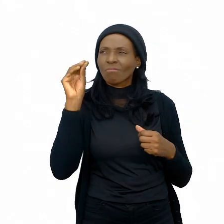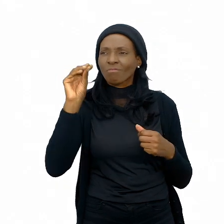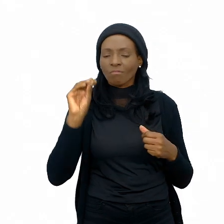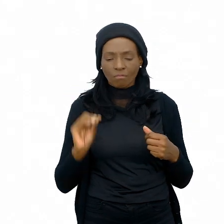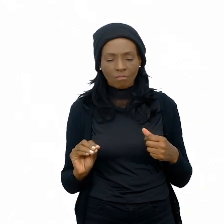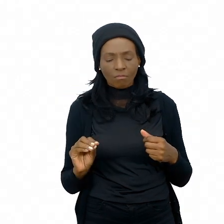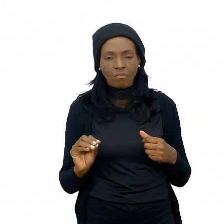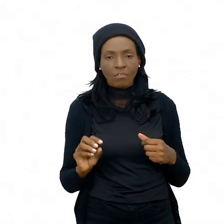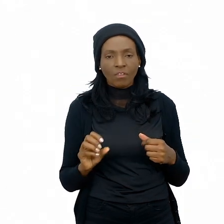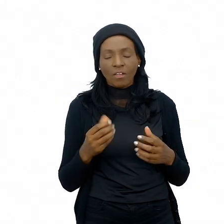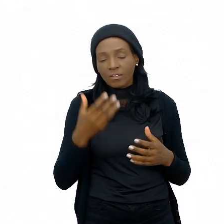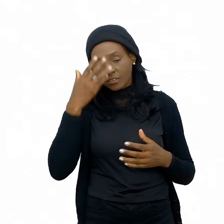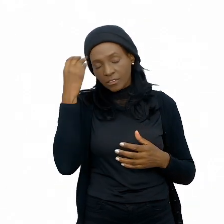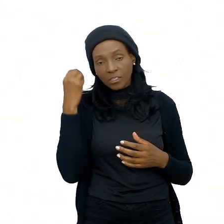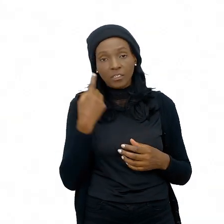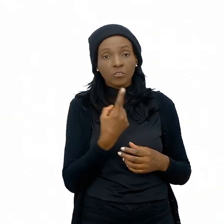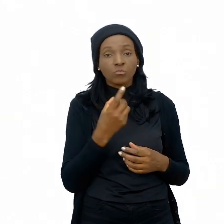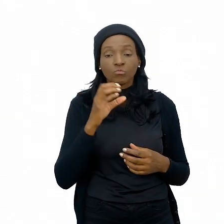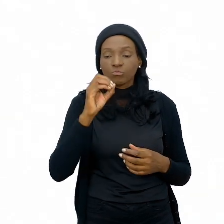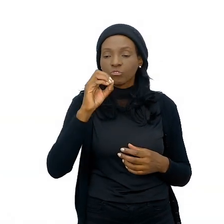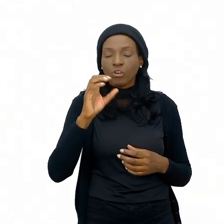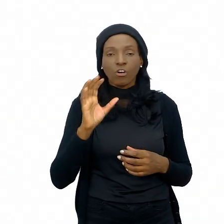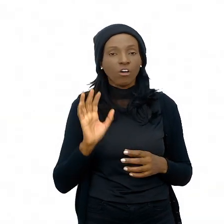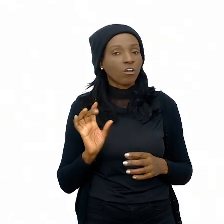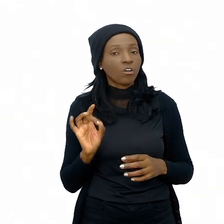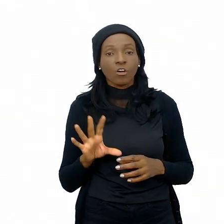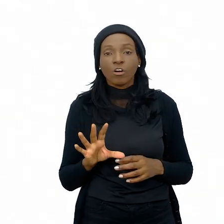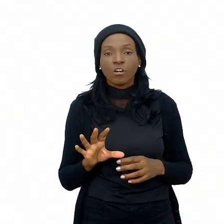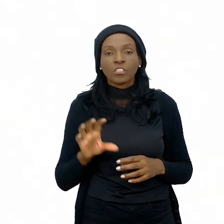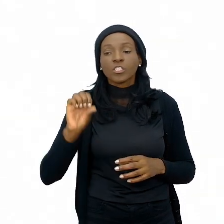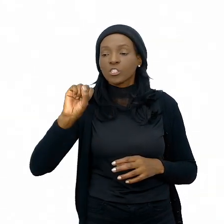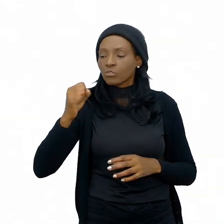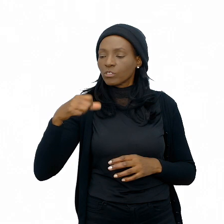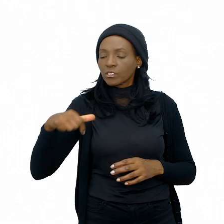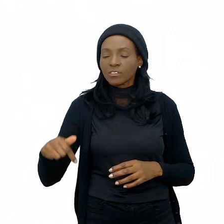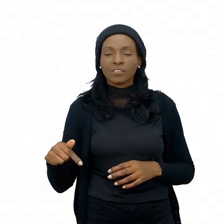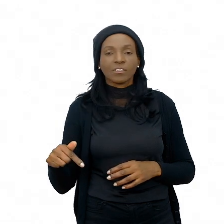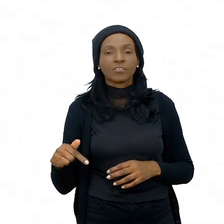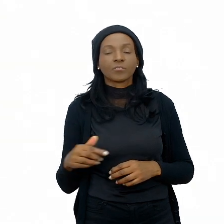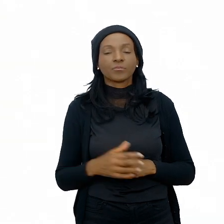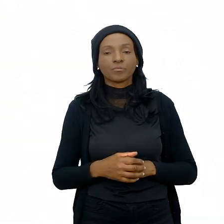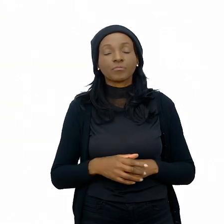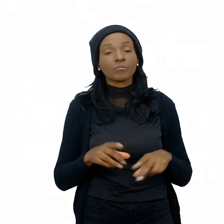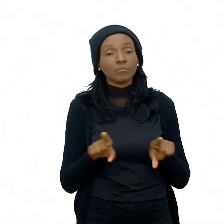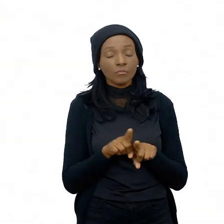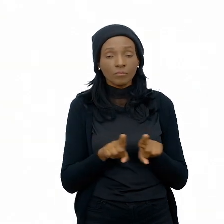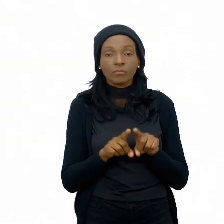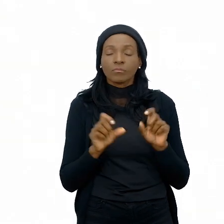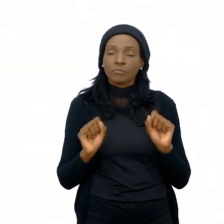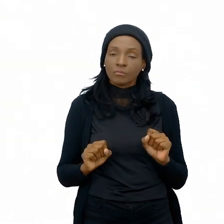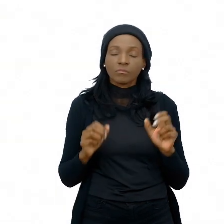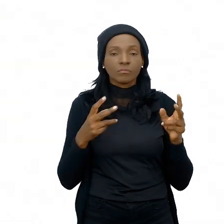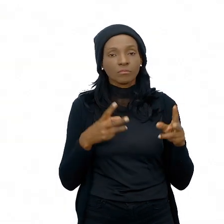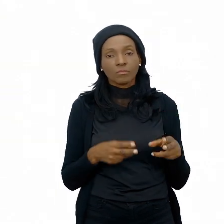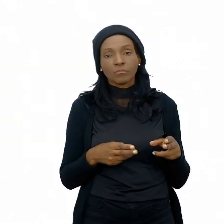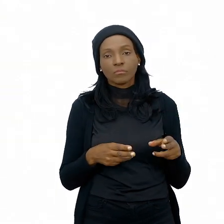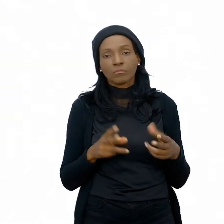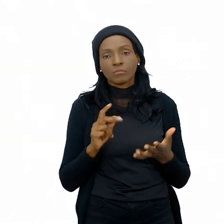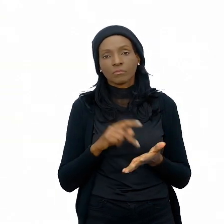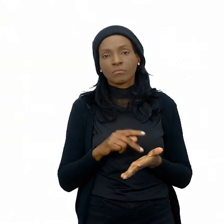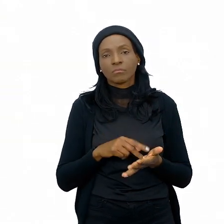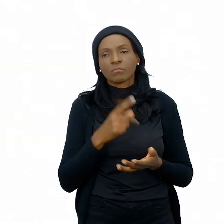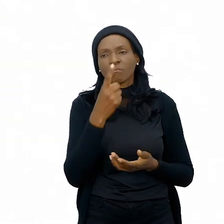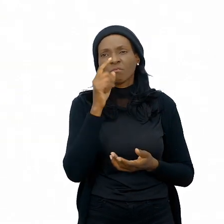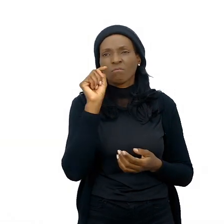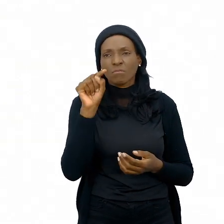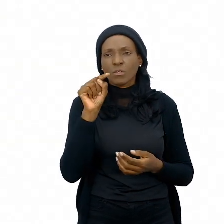um zero só, e o 87 que ele já dá conta. E também ele pode fazer a mesma coisa, ao invés de ele colocar 1000